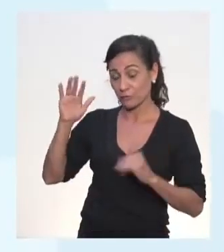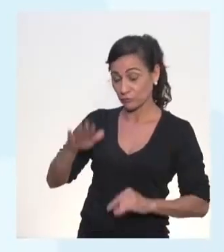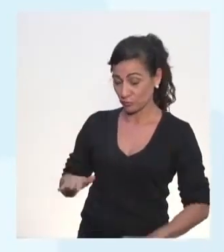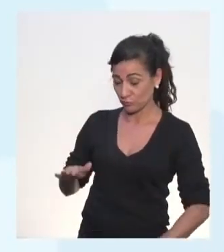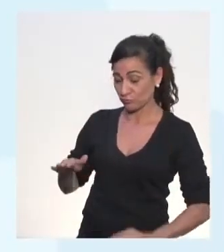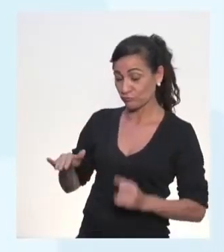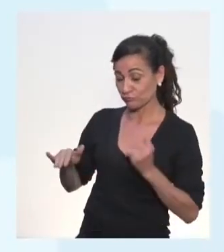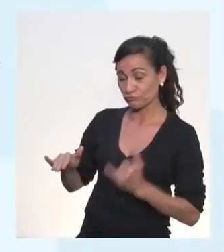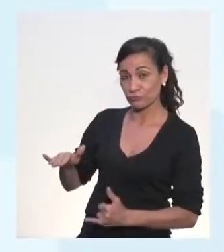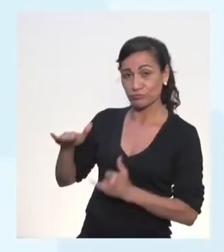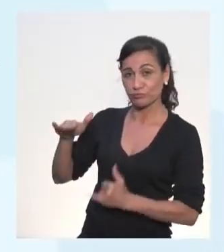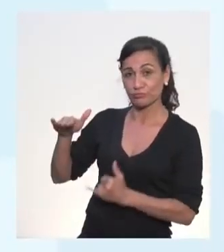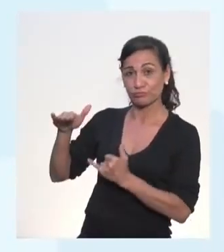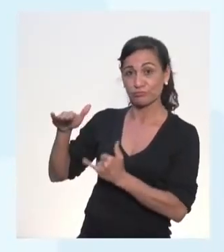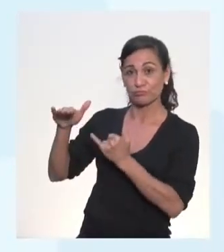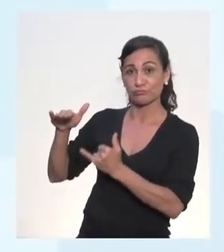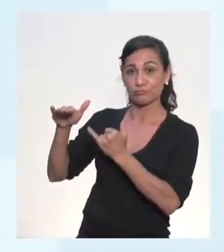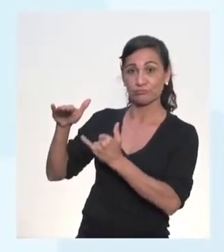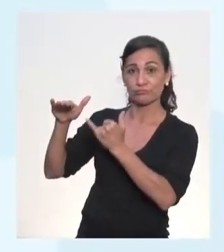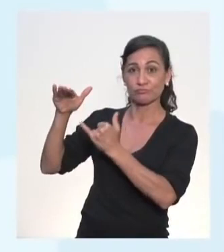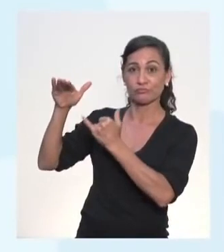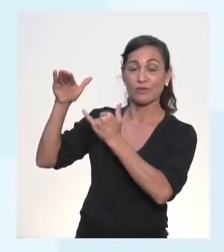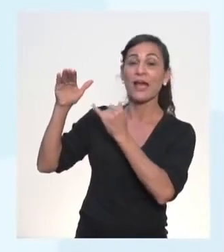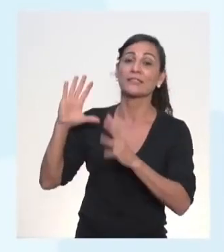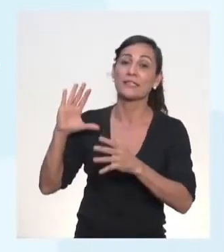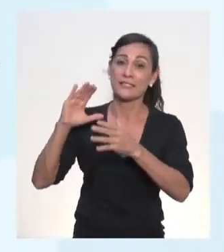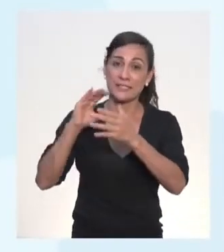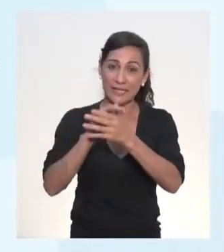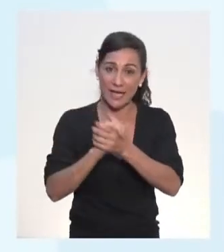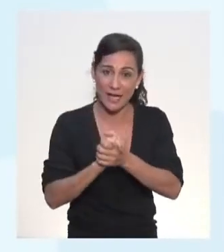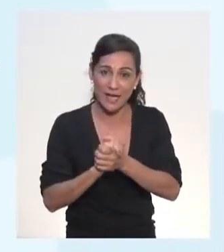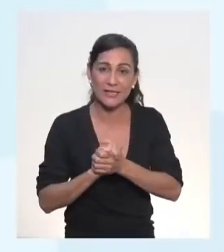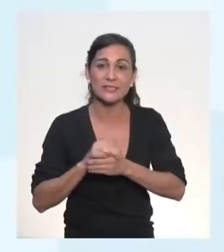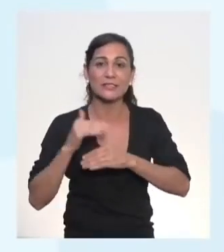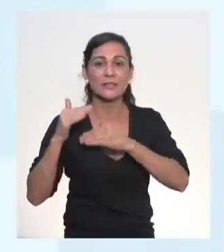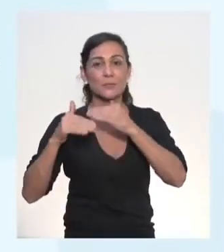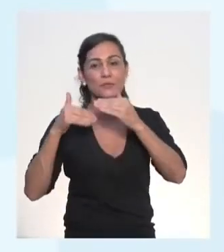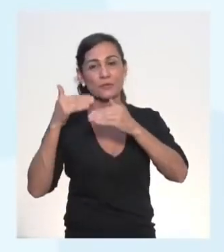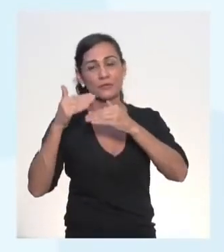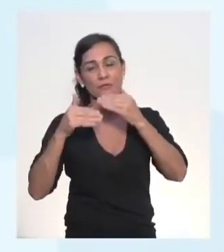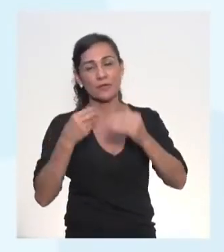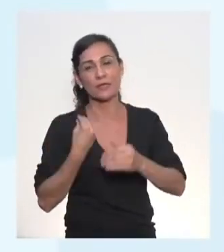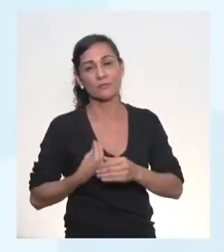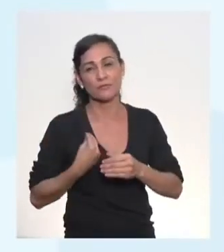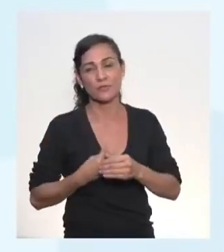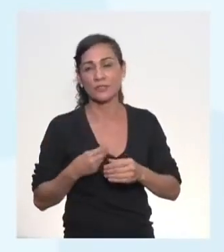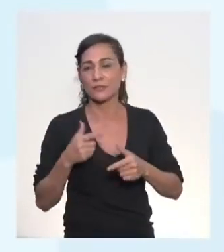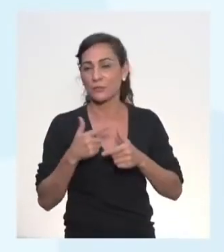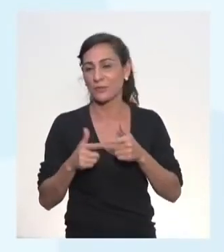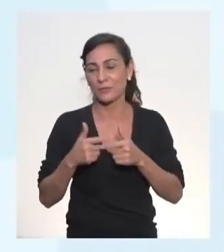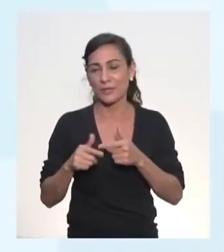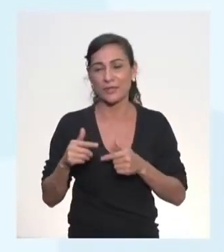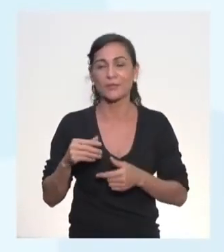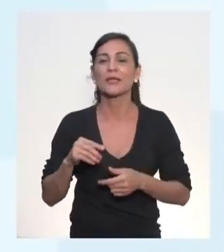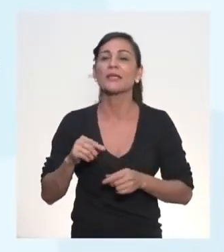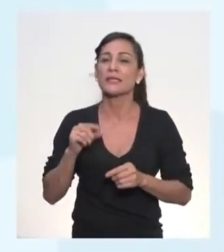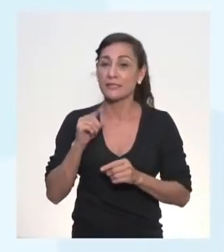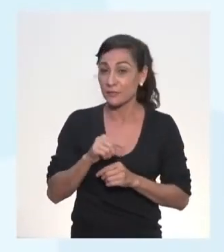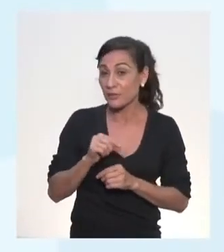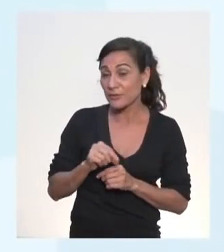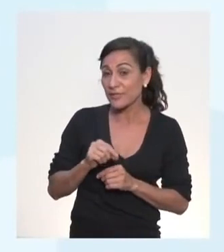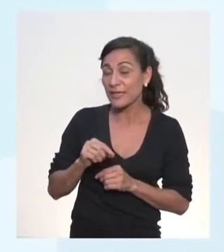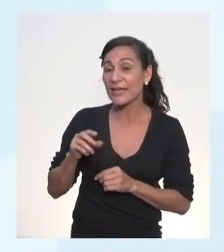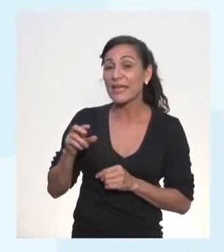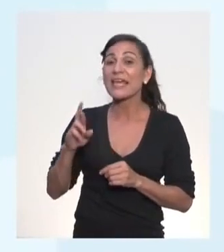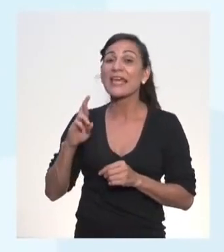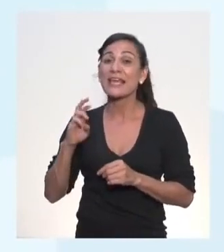cronologicamente, até o momento onde ele se casa com Capitu e a vida dele fica uma tragédia toda, ele ciumento, aquela coisa toda. Enredo, olha, o enredo é a história